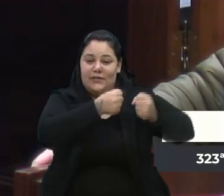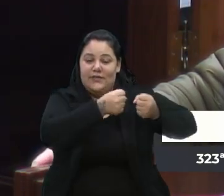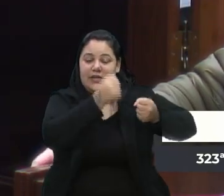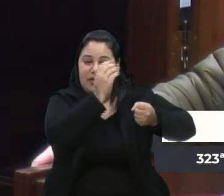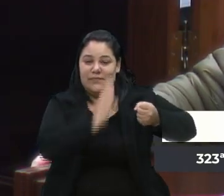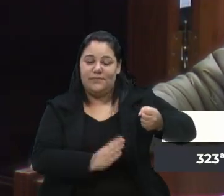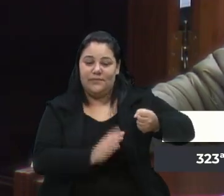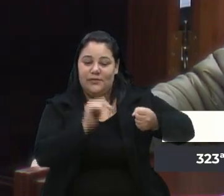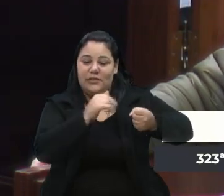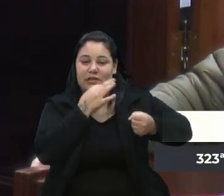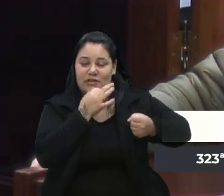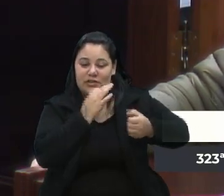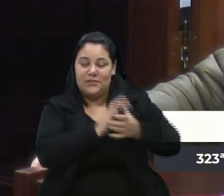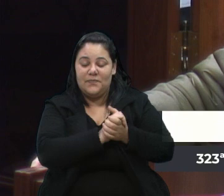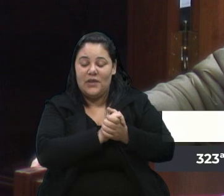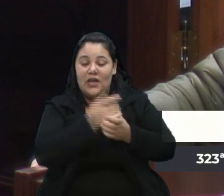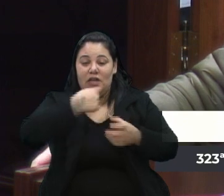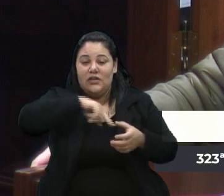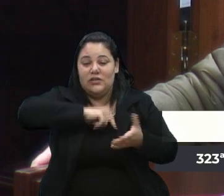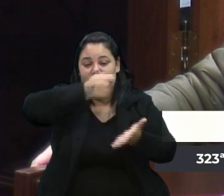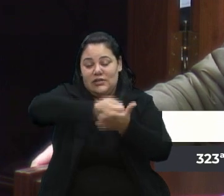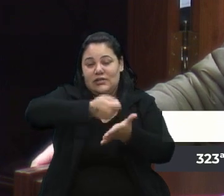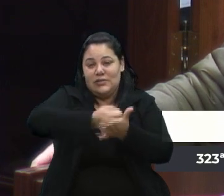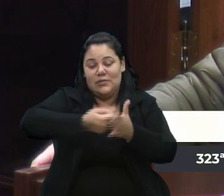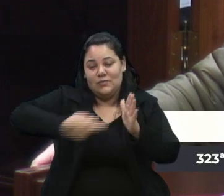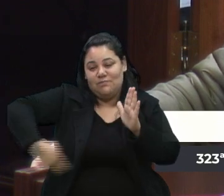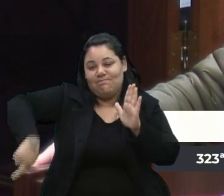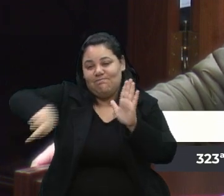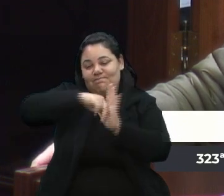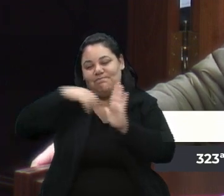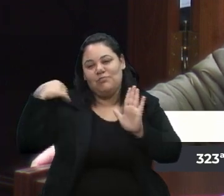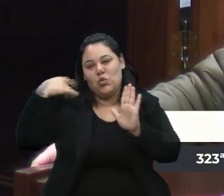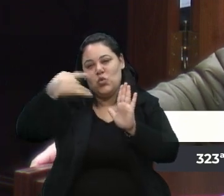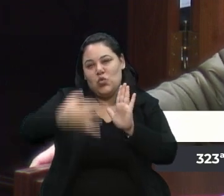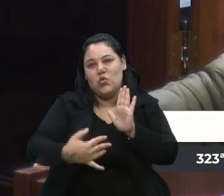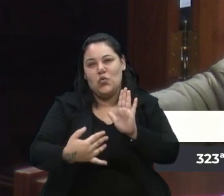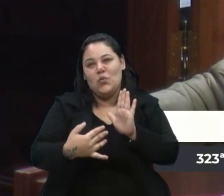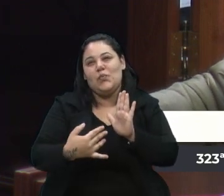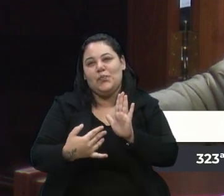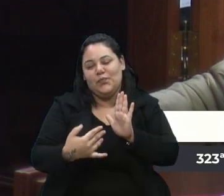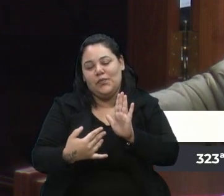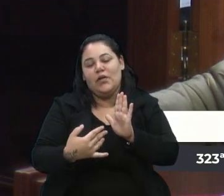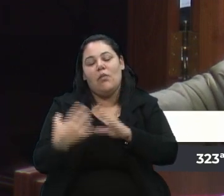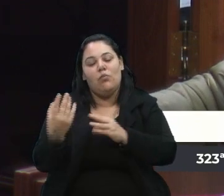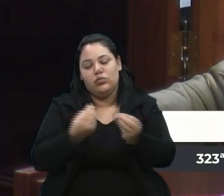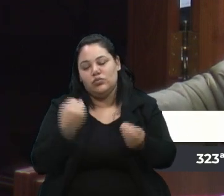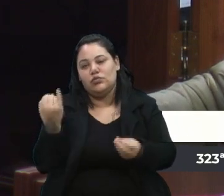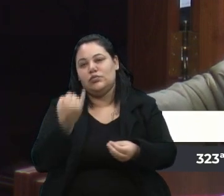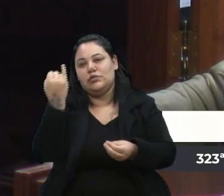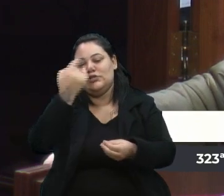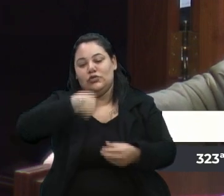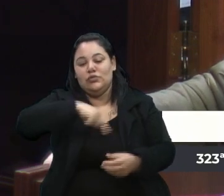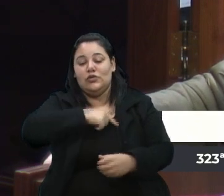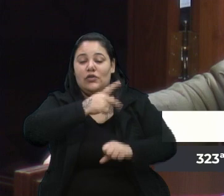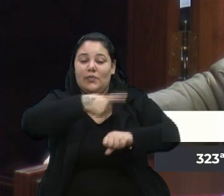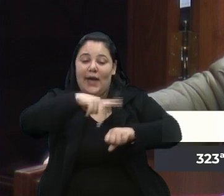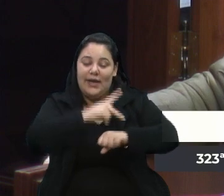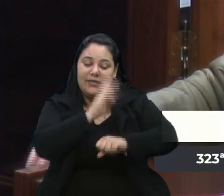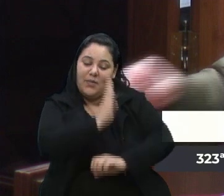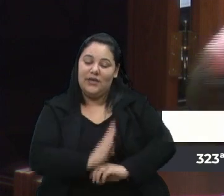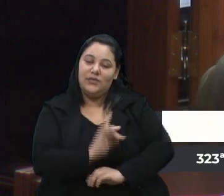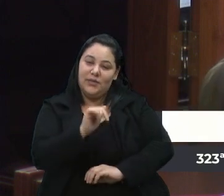é a gente tenta trazer esse Resgate histórico foi muito importante né para o nosso país para o